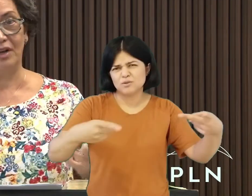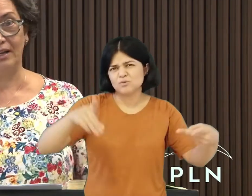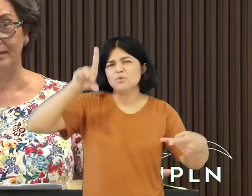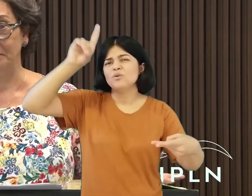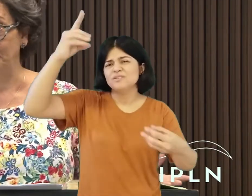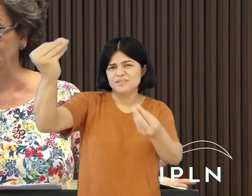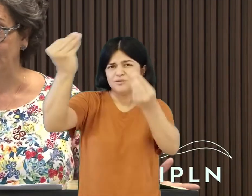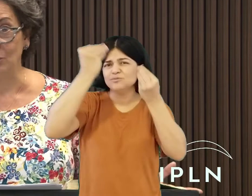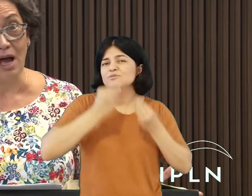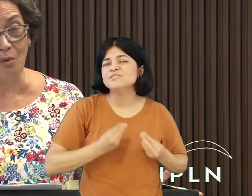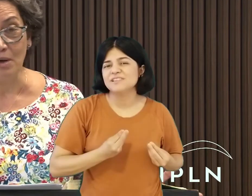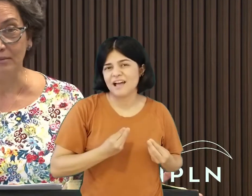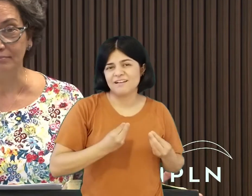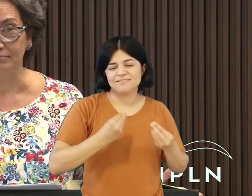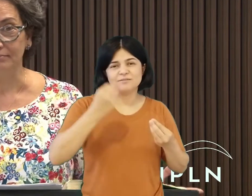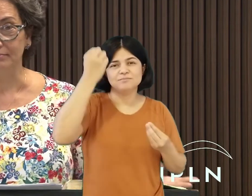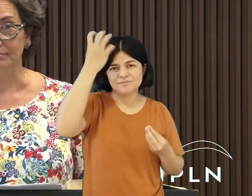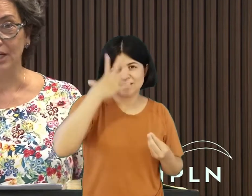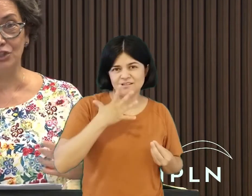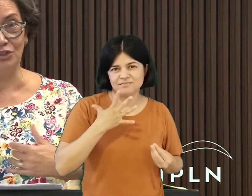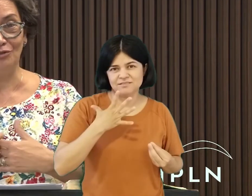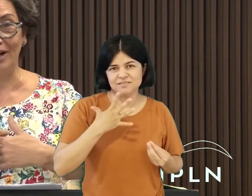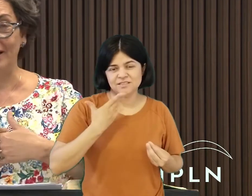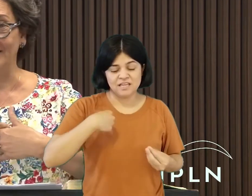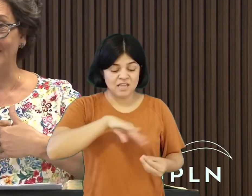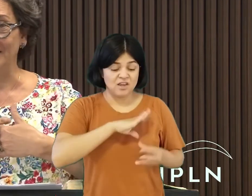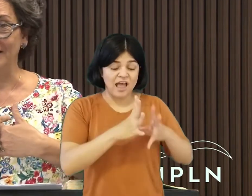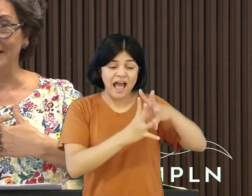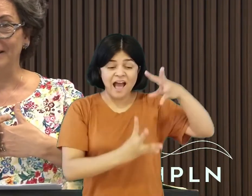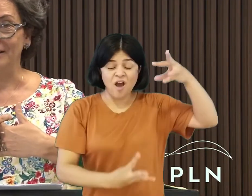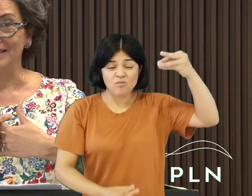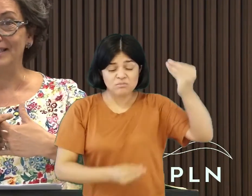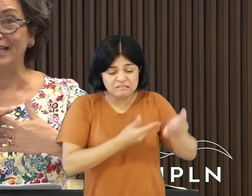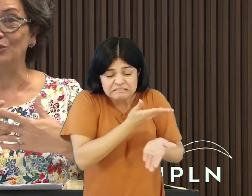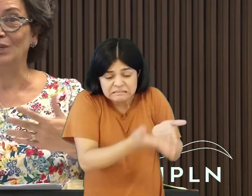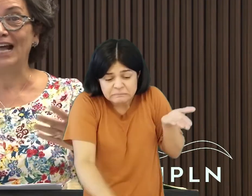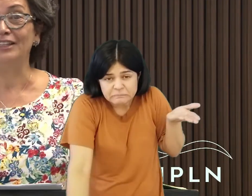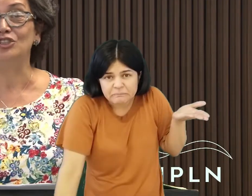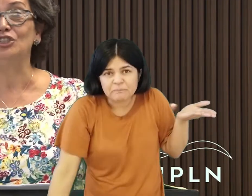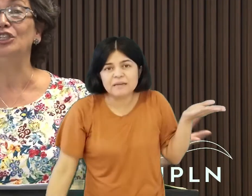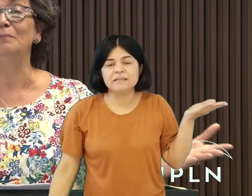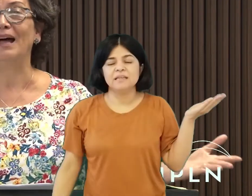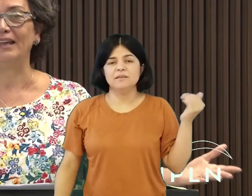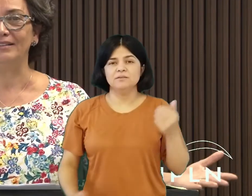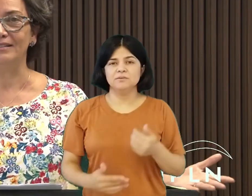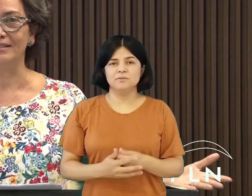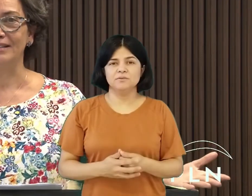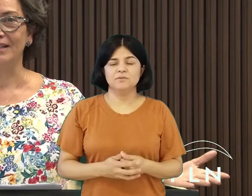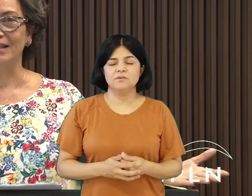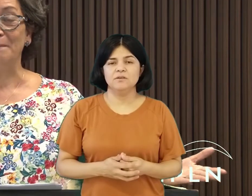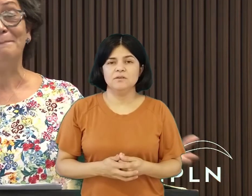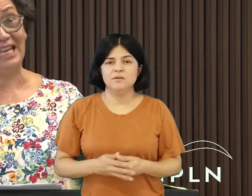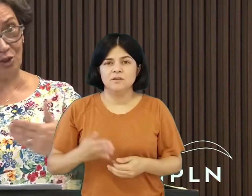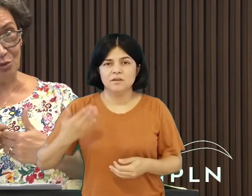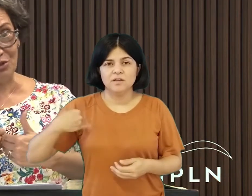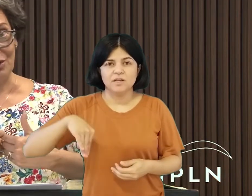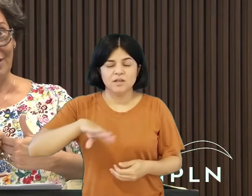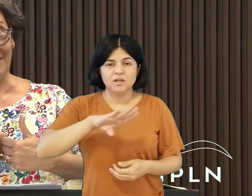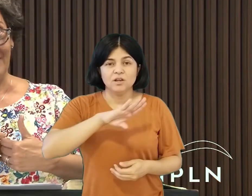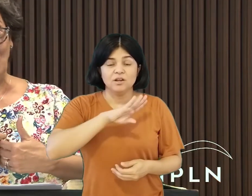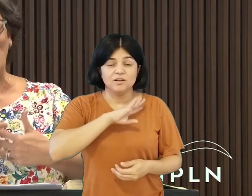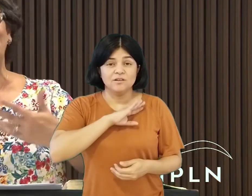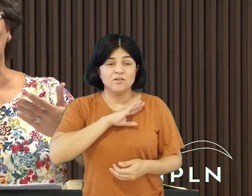gente vai perdendo a alma. A gente vai sendo cada dia